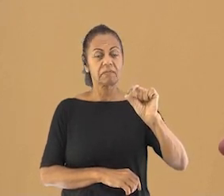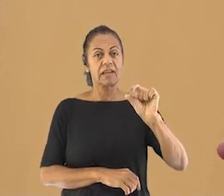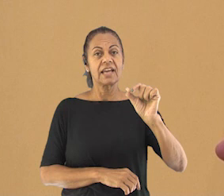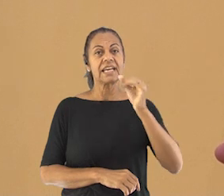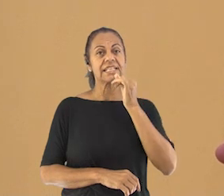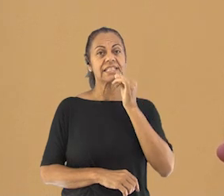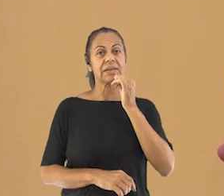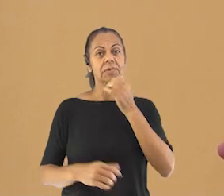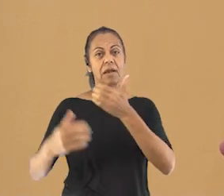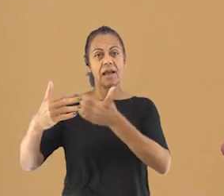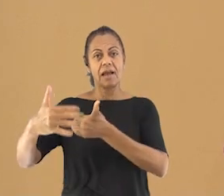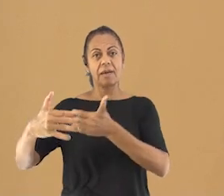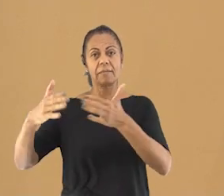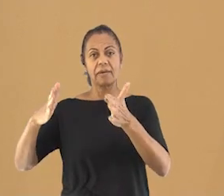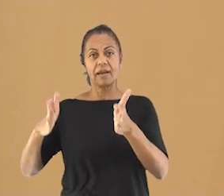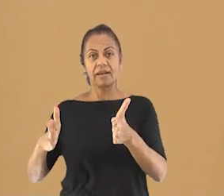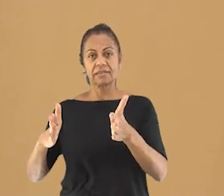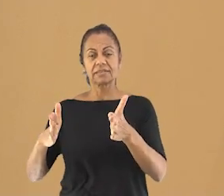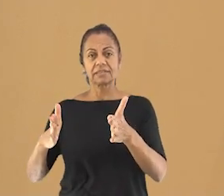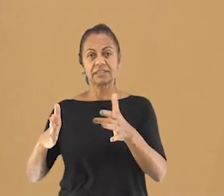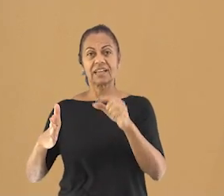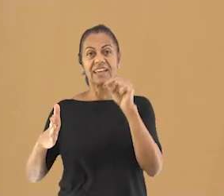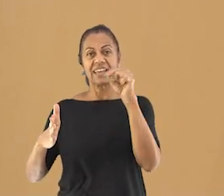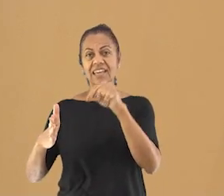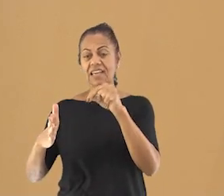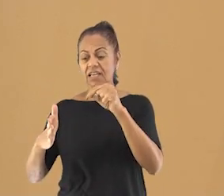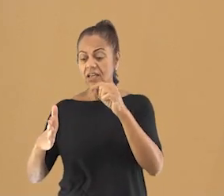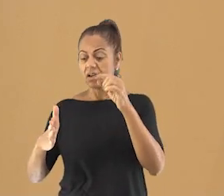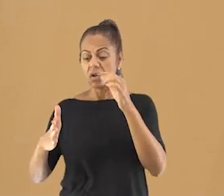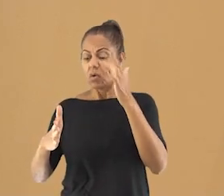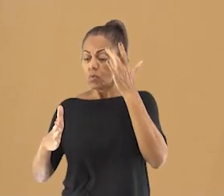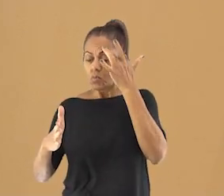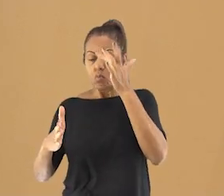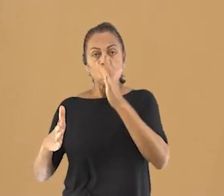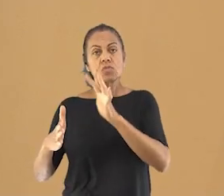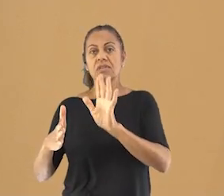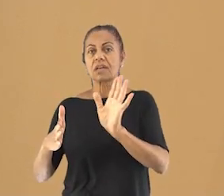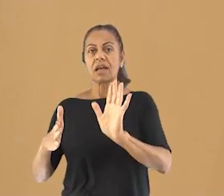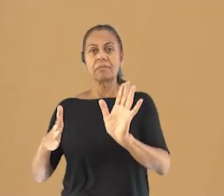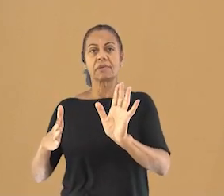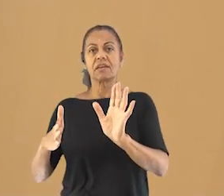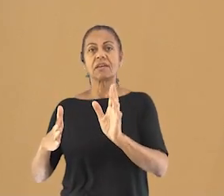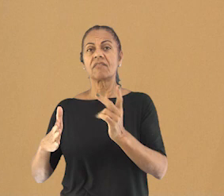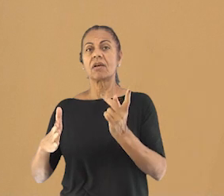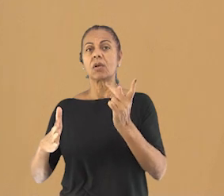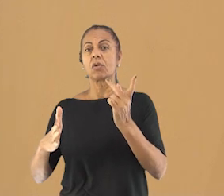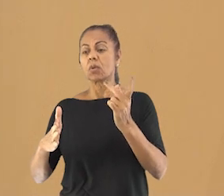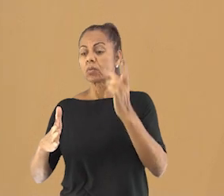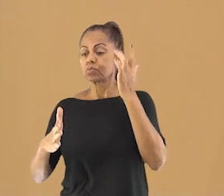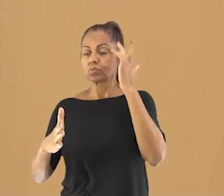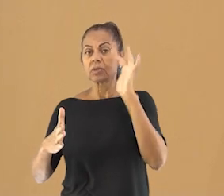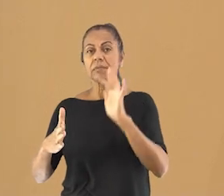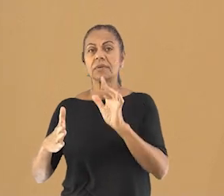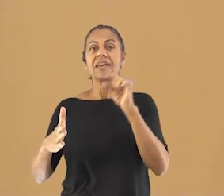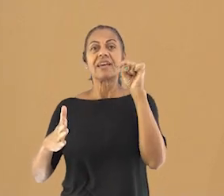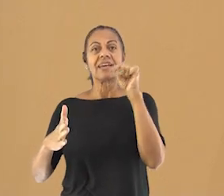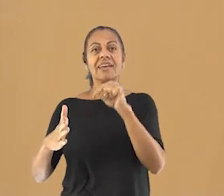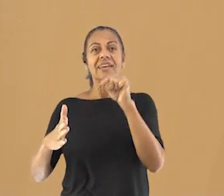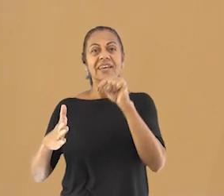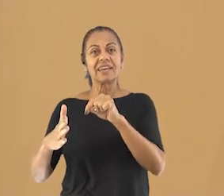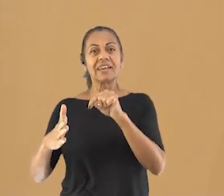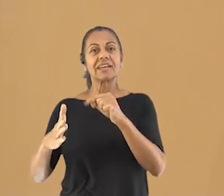da caixa que eles queriam descobrir. Ele era a nossa incógnita. Então, antes